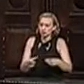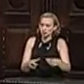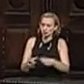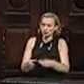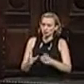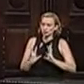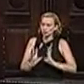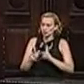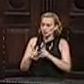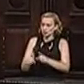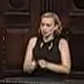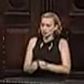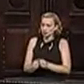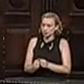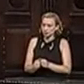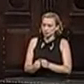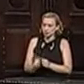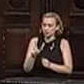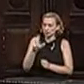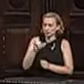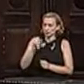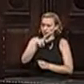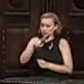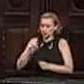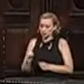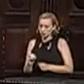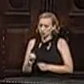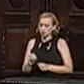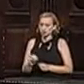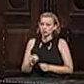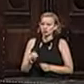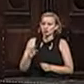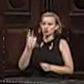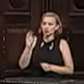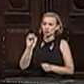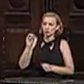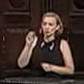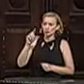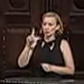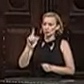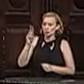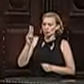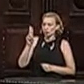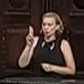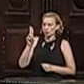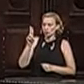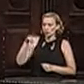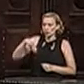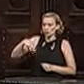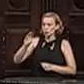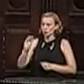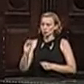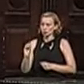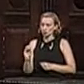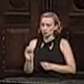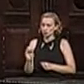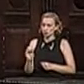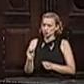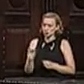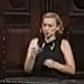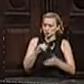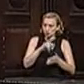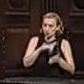da coleta de lixo. Os contratos da Conlurb para a coleta de lixo, deputado Carlos Mink,